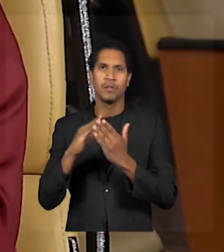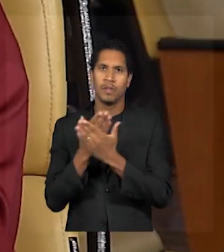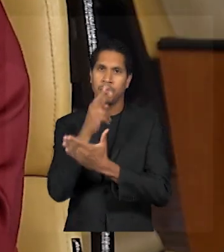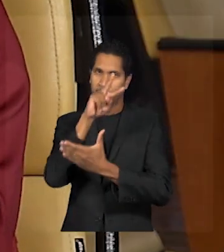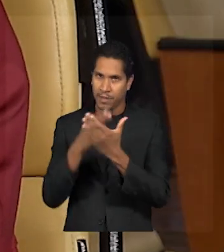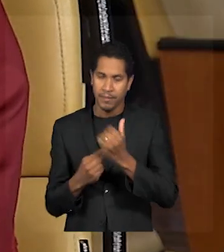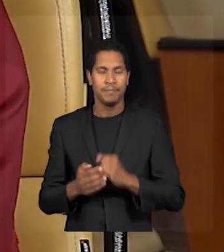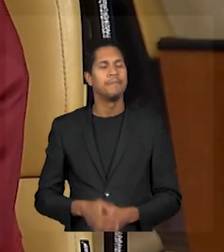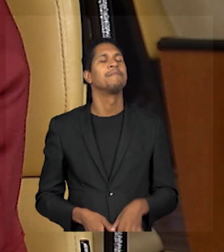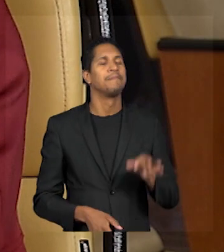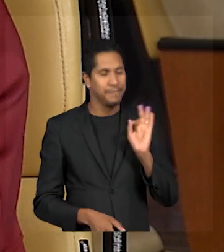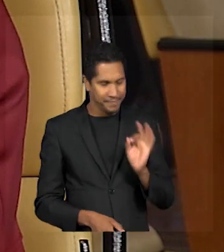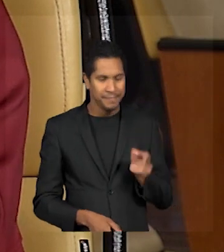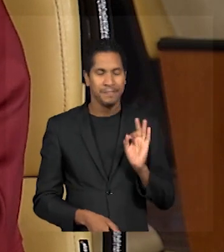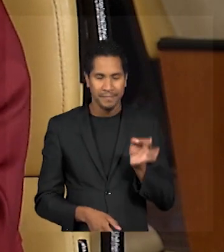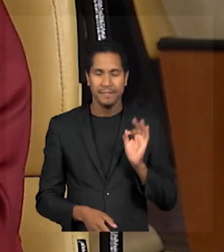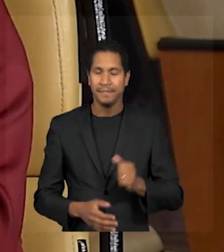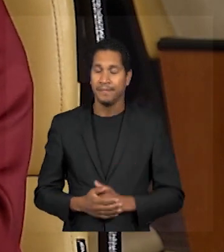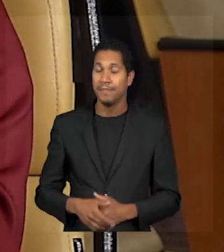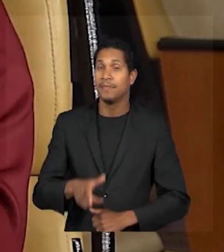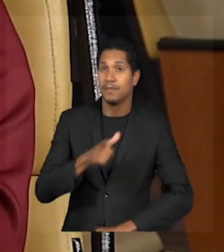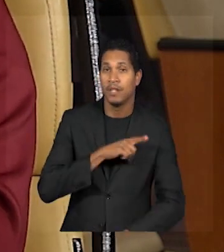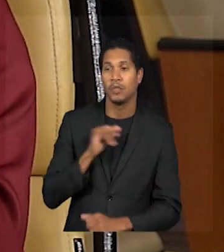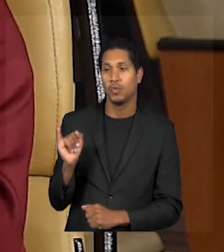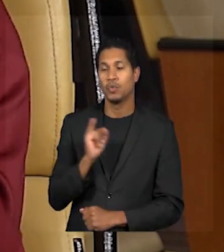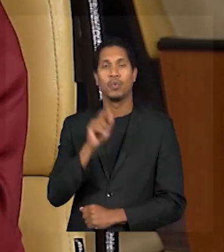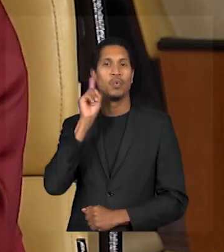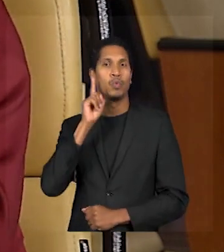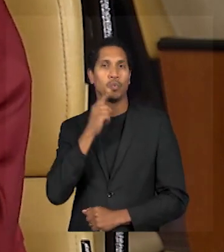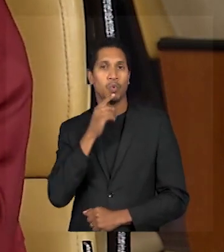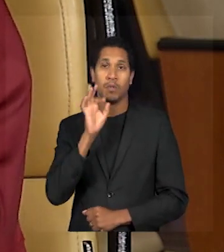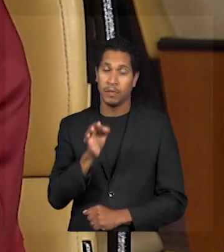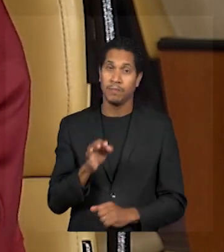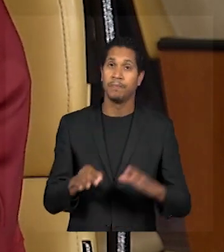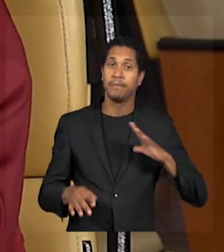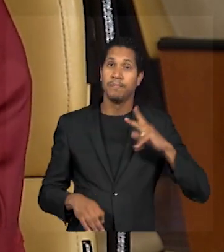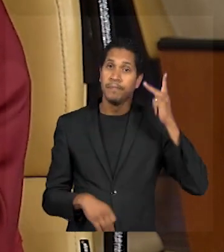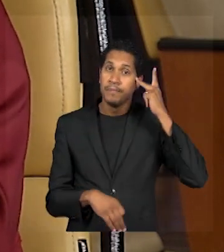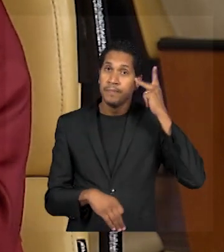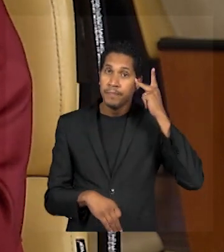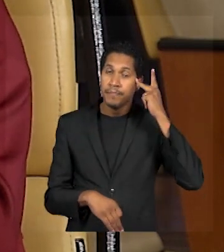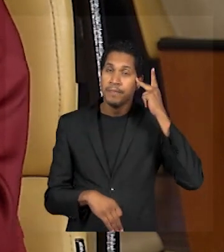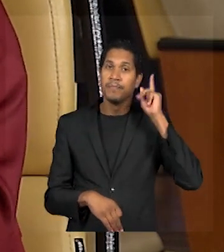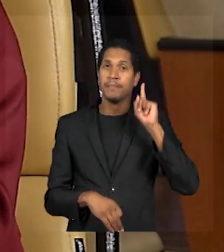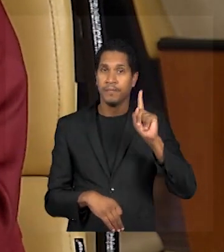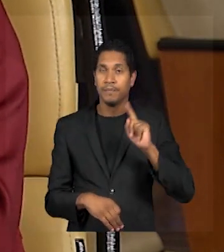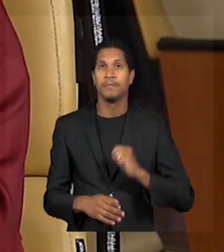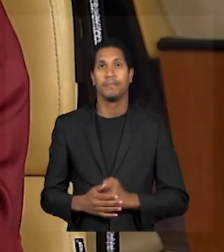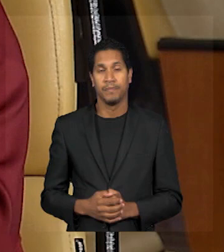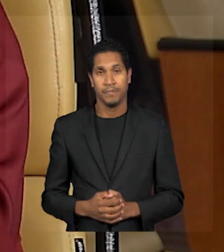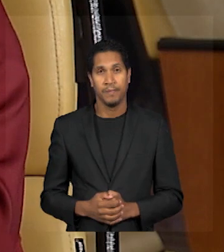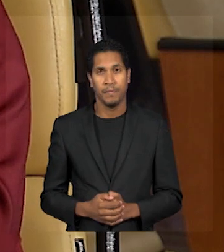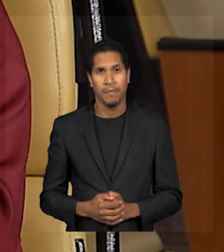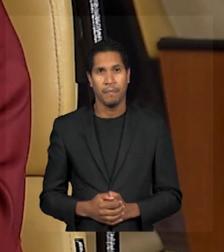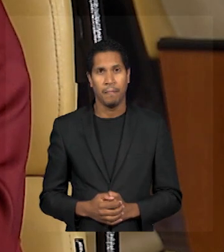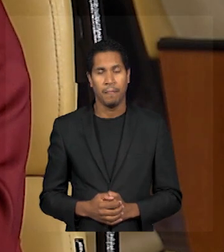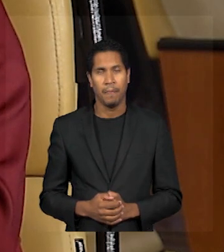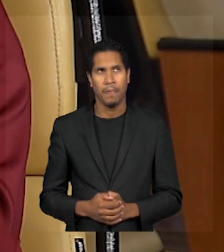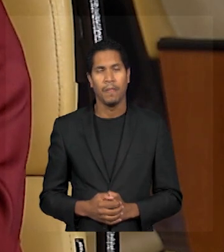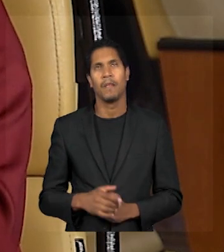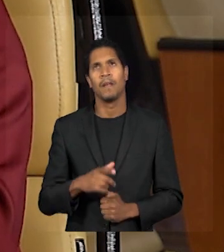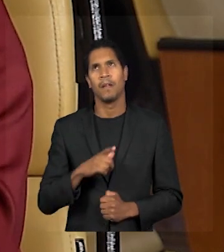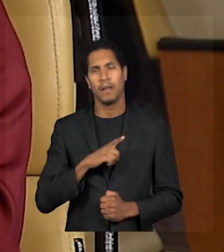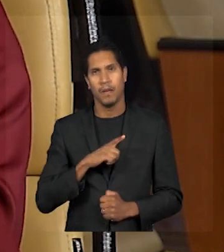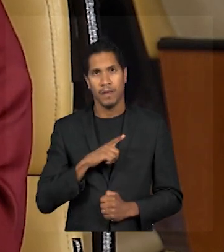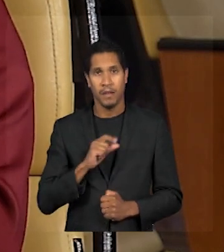Sim, perfeitamente. Nós temos os instrutores surdos. A cidade de São Paulo, o município de São Paulo, como